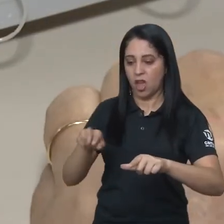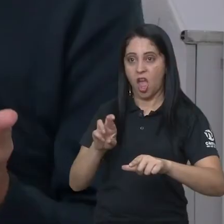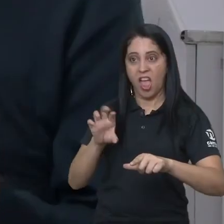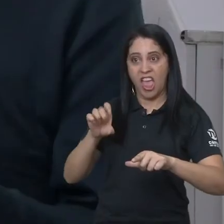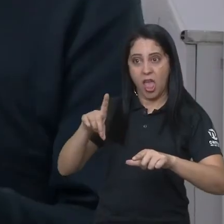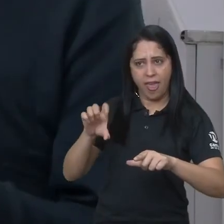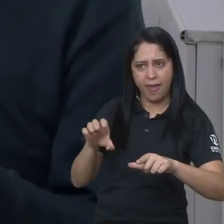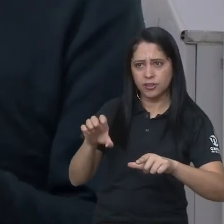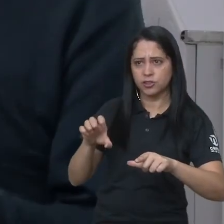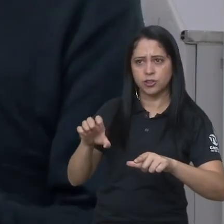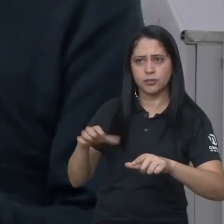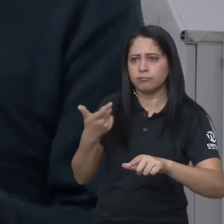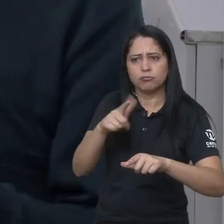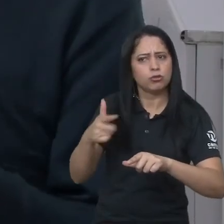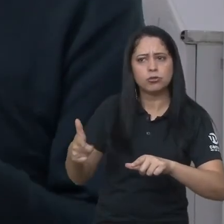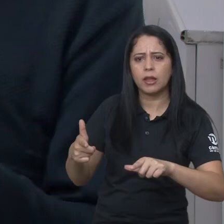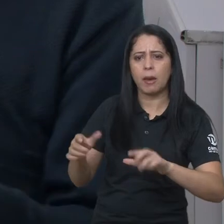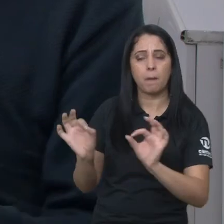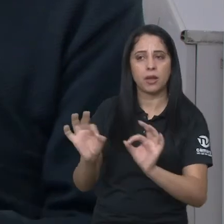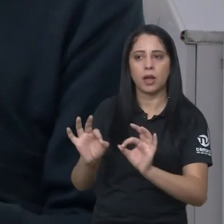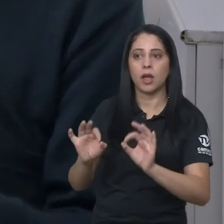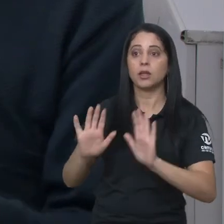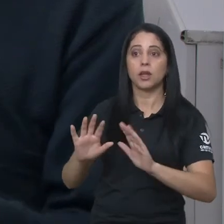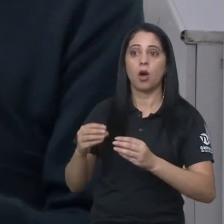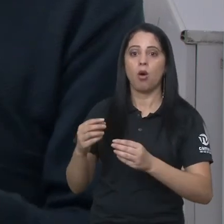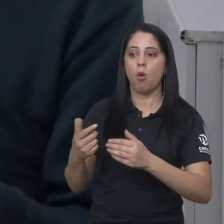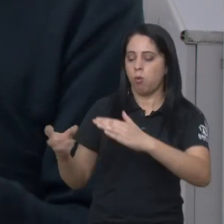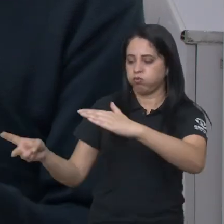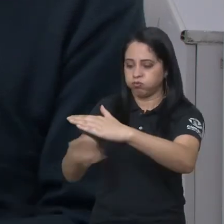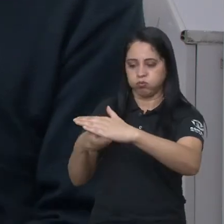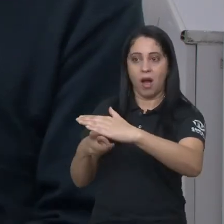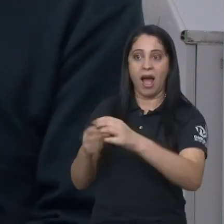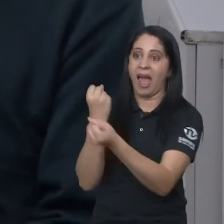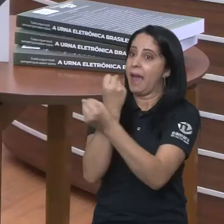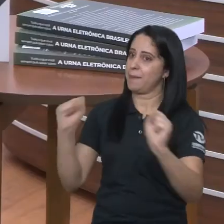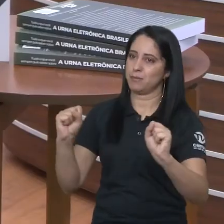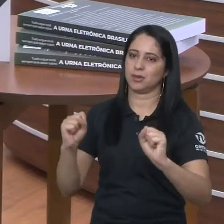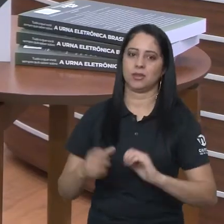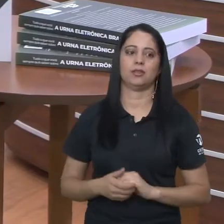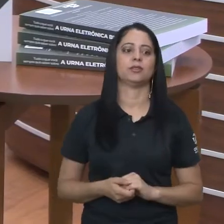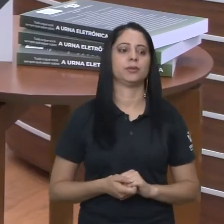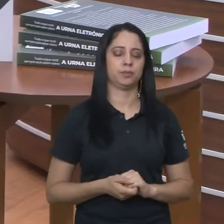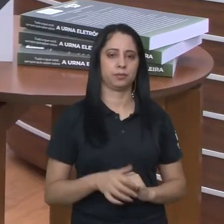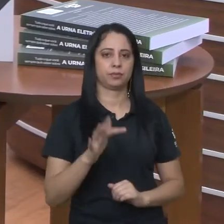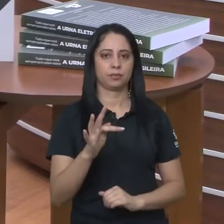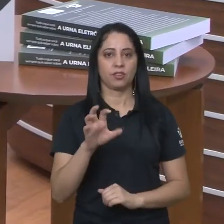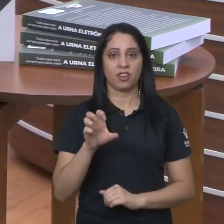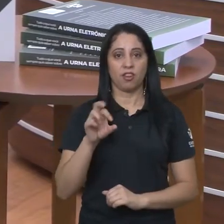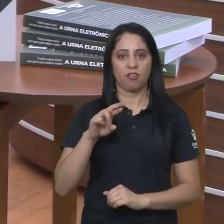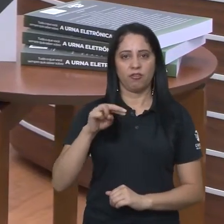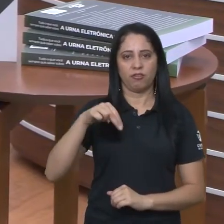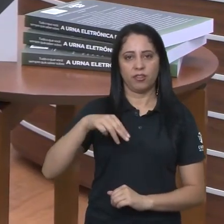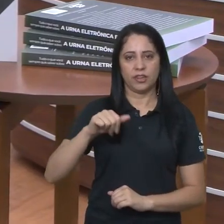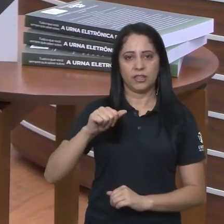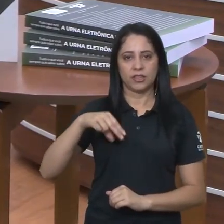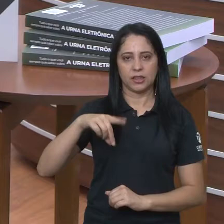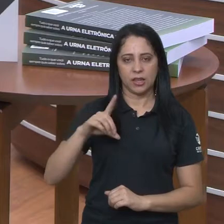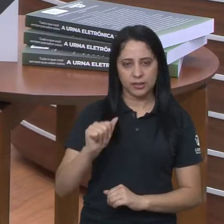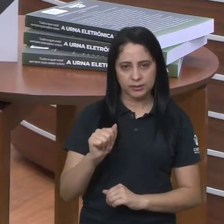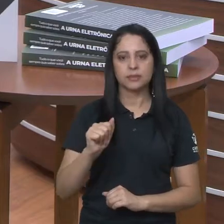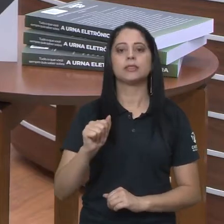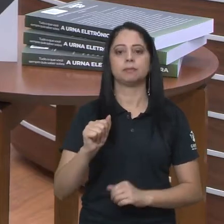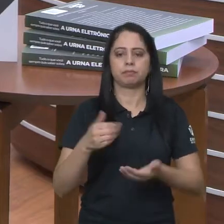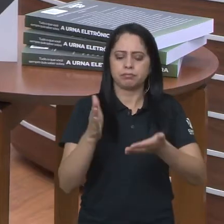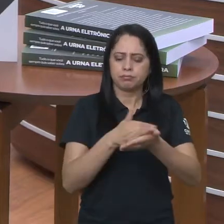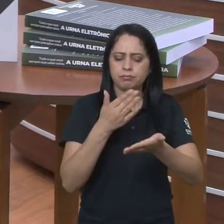rede. Portanto, a urna eletrônica ela não tem possibilidade de ser hackeada. A Fernanda é jornalista e autora do livro Tudo